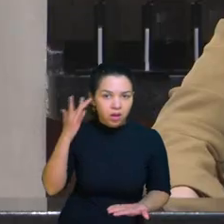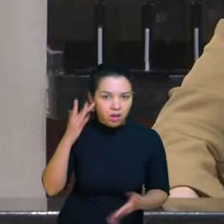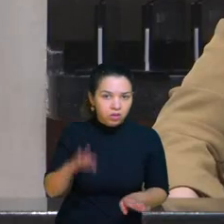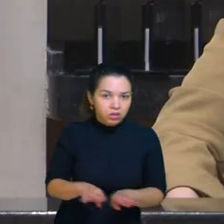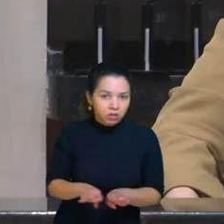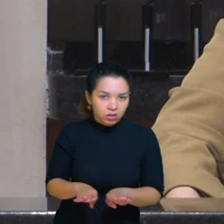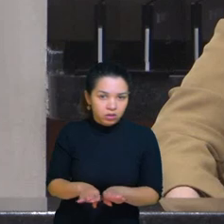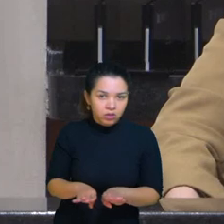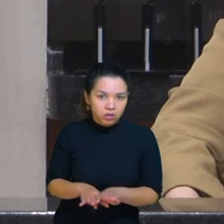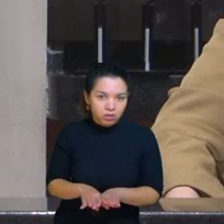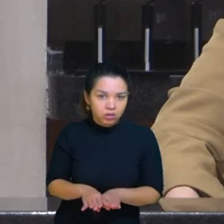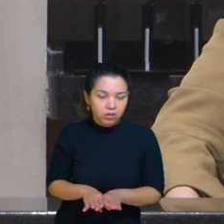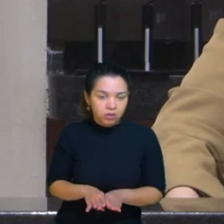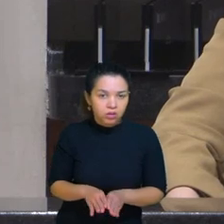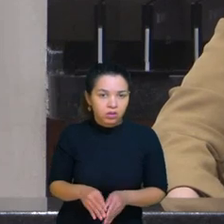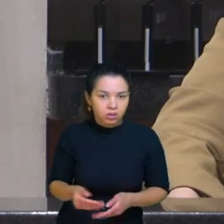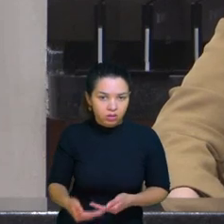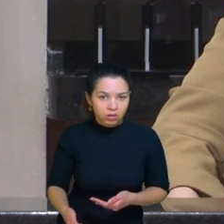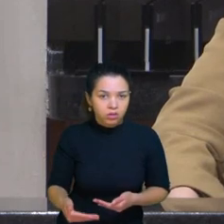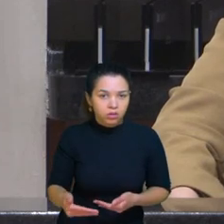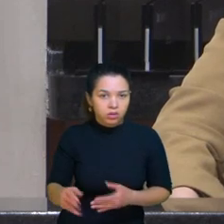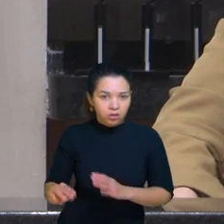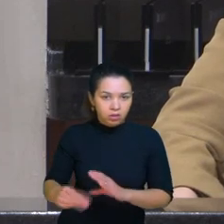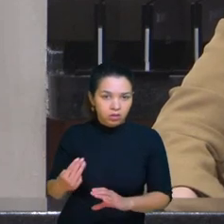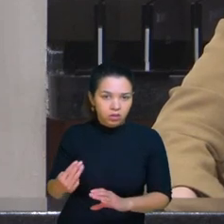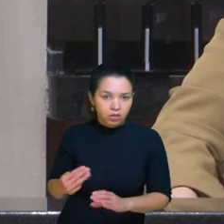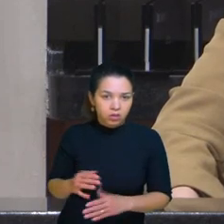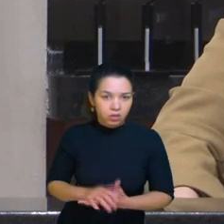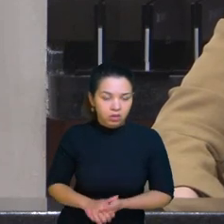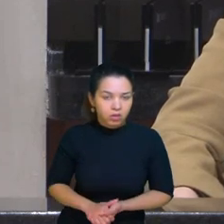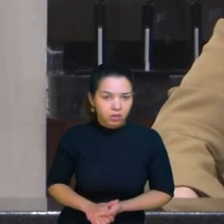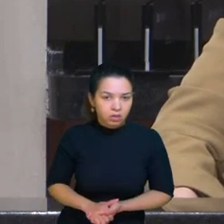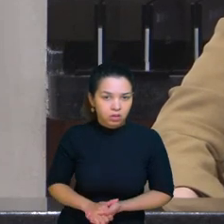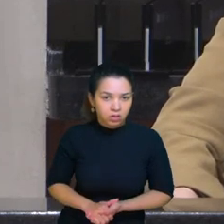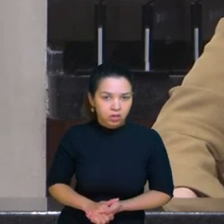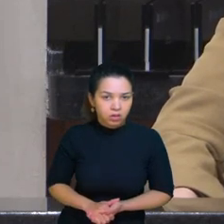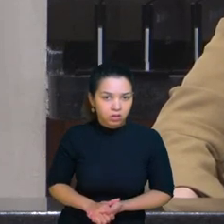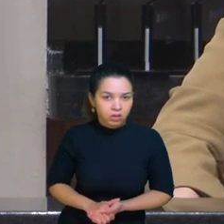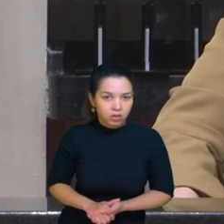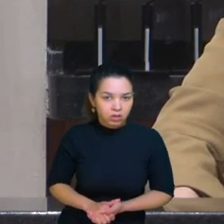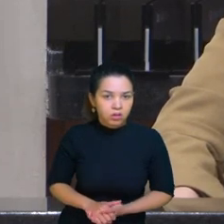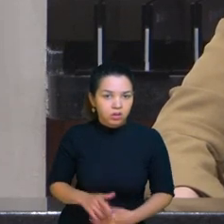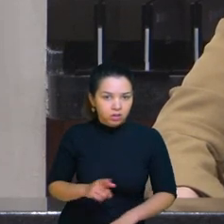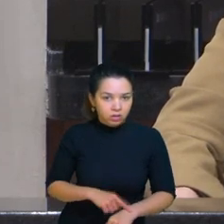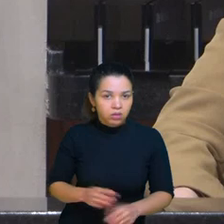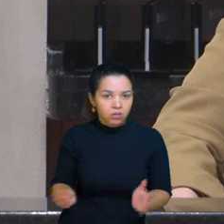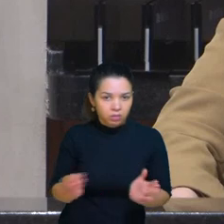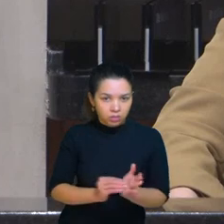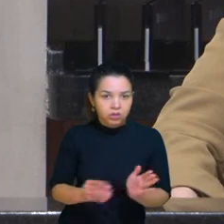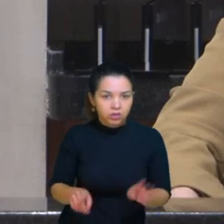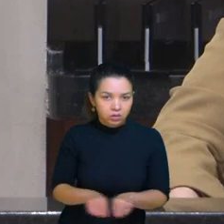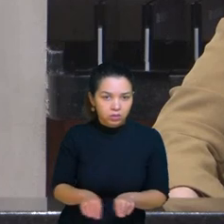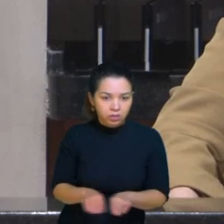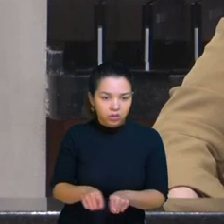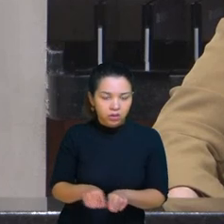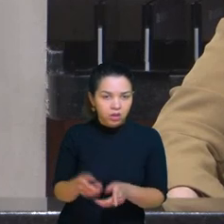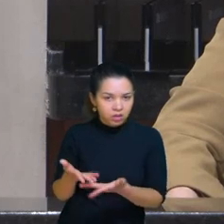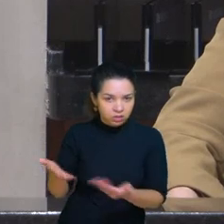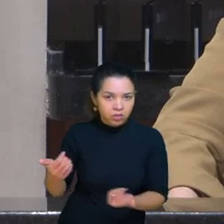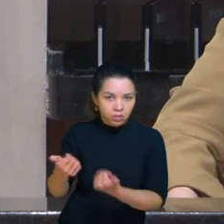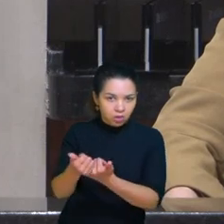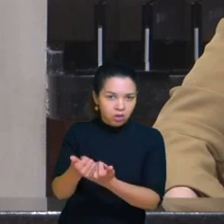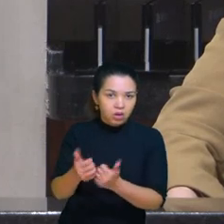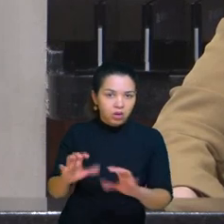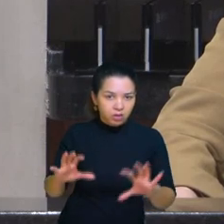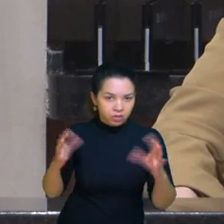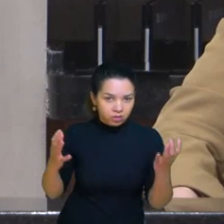me chegou aqui eh por mensagem Nós estava Tá constando inclusive entre os apoiadores do do evento mas